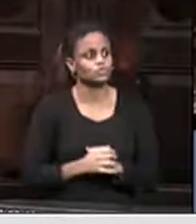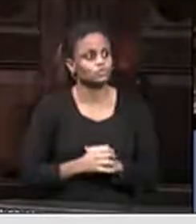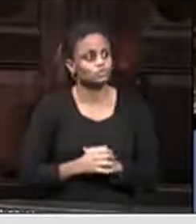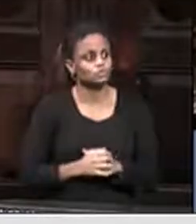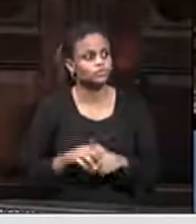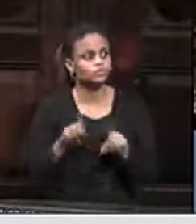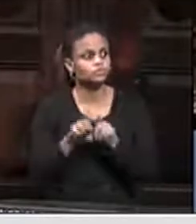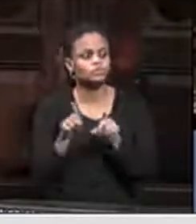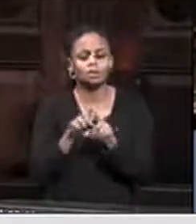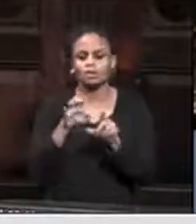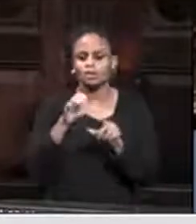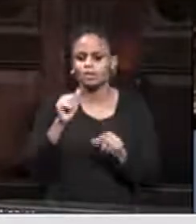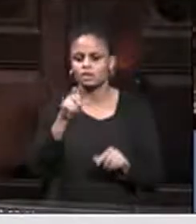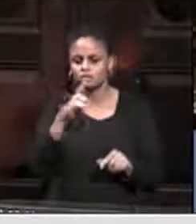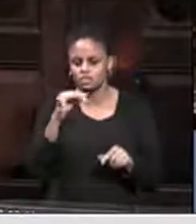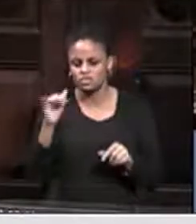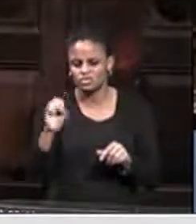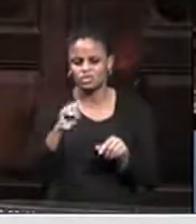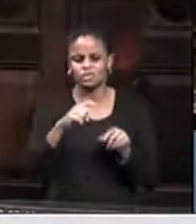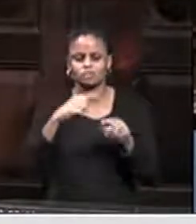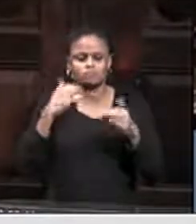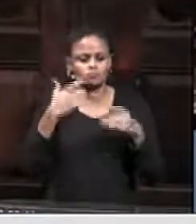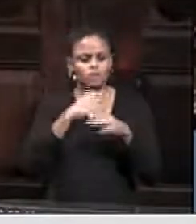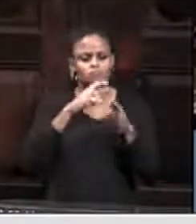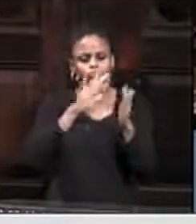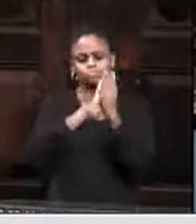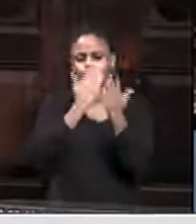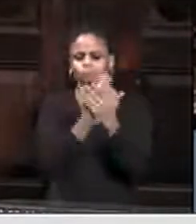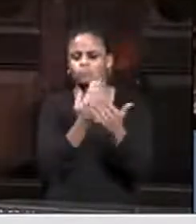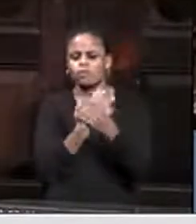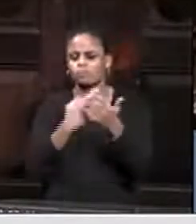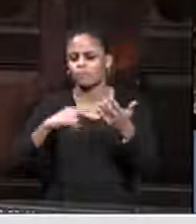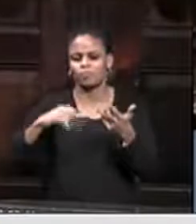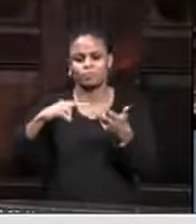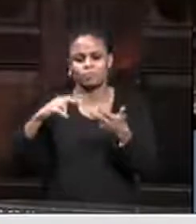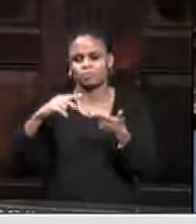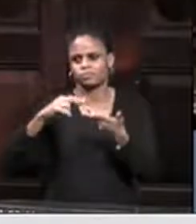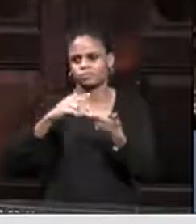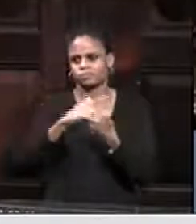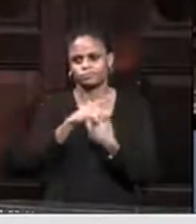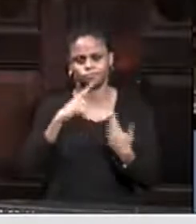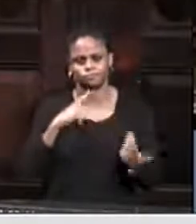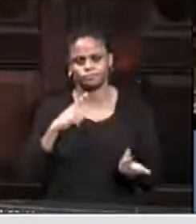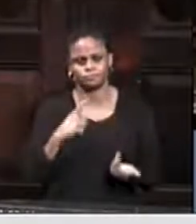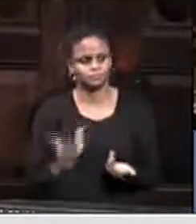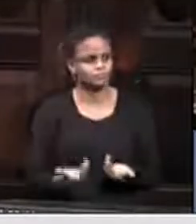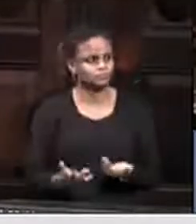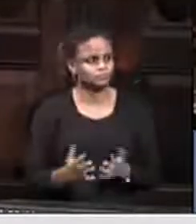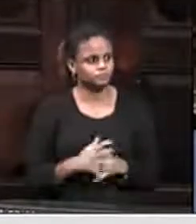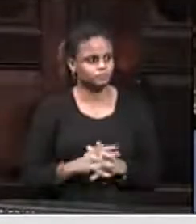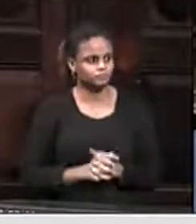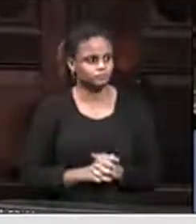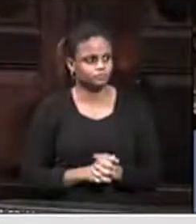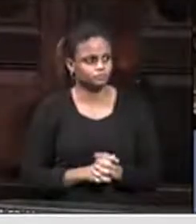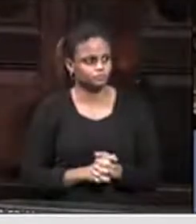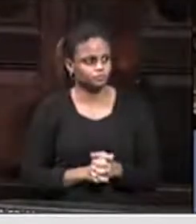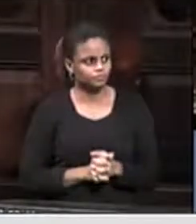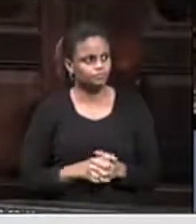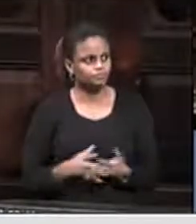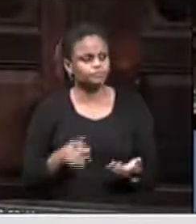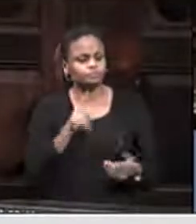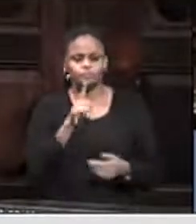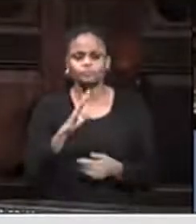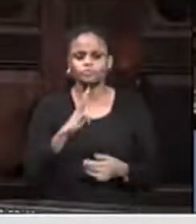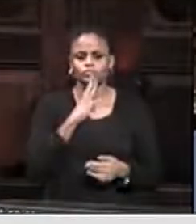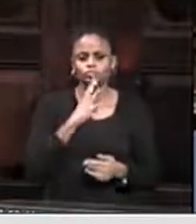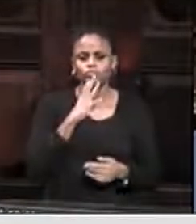Em Caxias, o Roberto da Silveira. Em Nova Iguaçu, o Rangel Pestana. Enfim, Vossa Excelência conhece muito bem o de